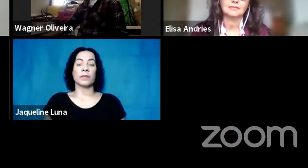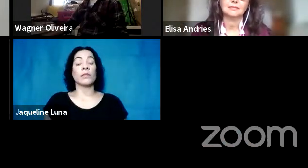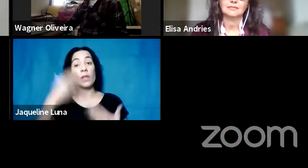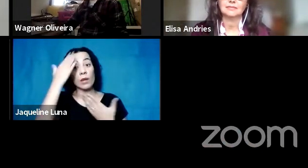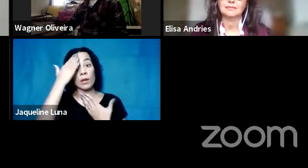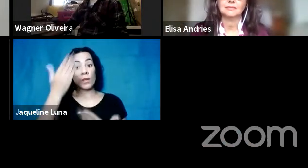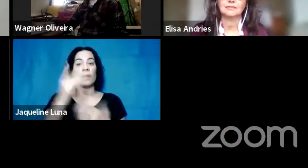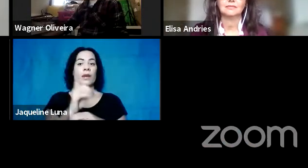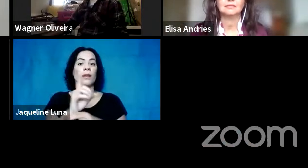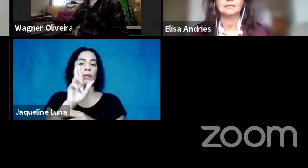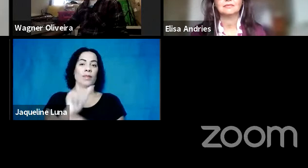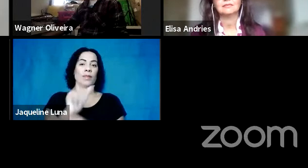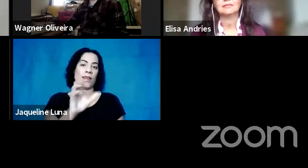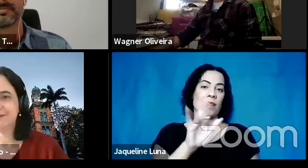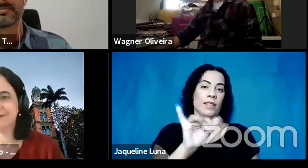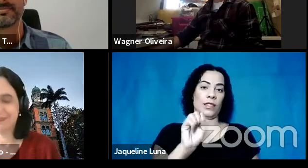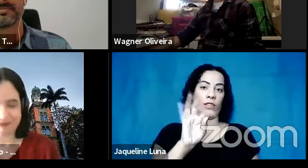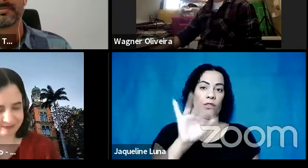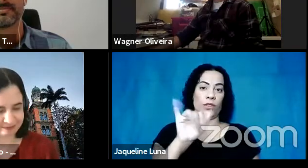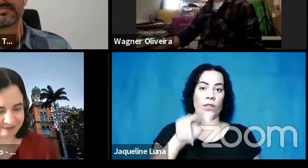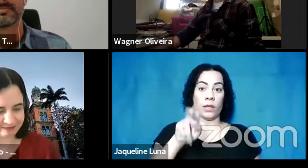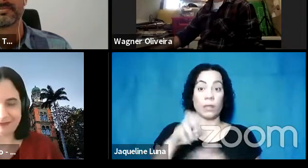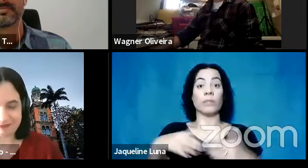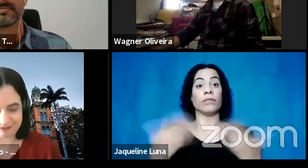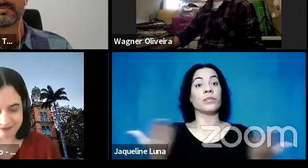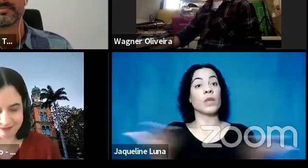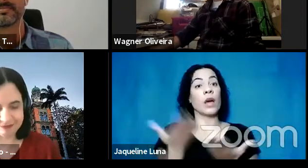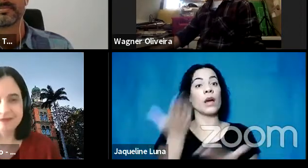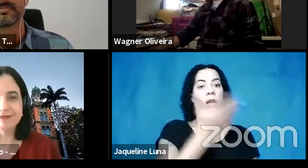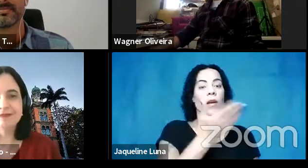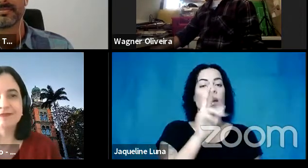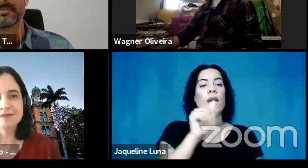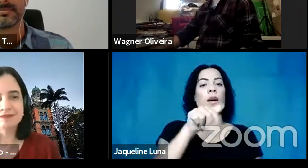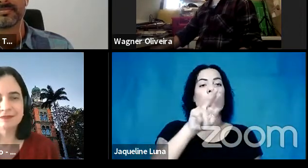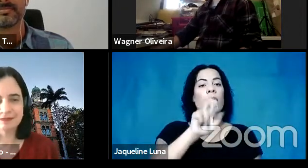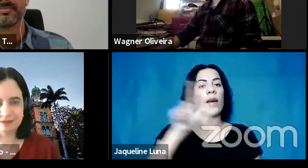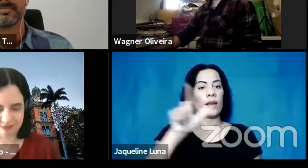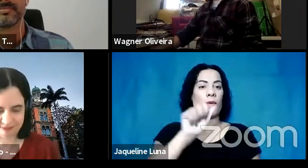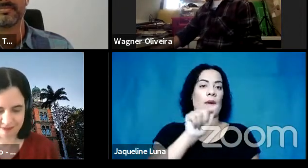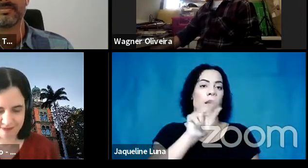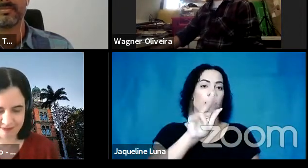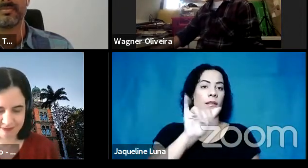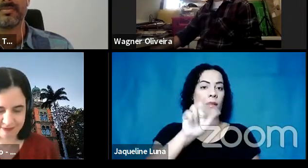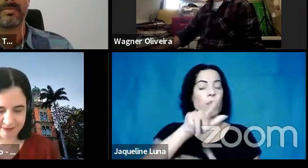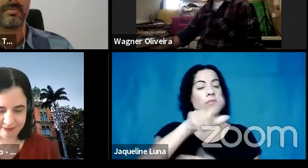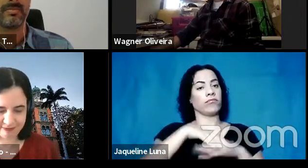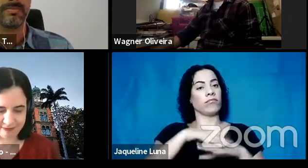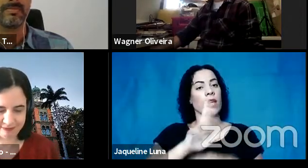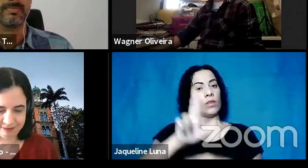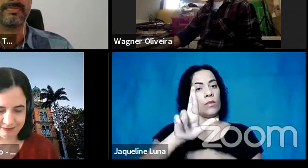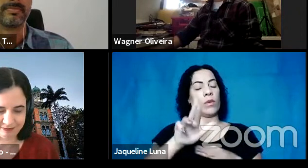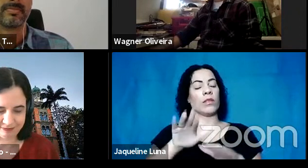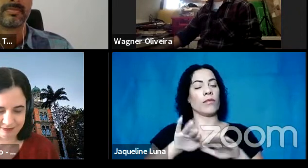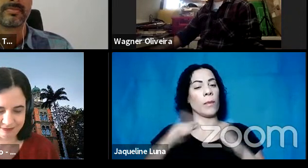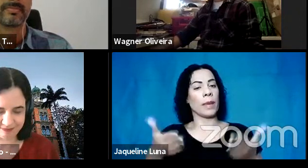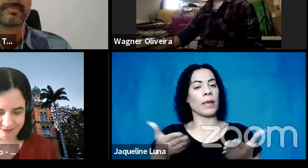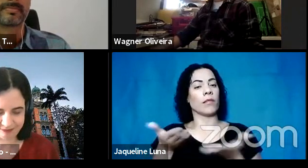Obrigada, doutora Cristiane. Passo a palavra então para Raquel Aguiar, para que conduza a mesa dessa manhã.